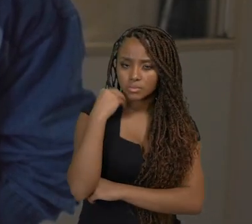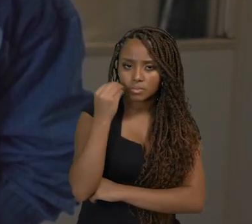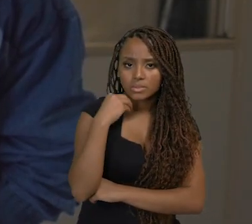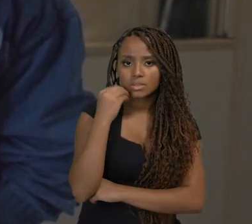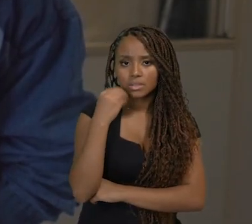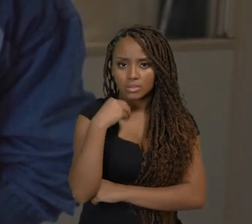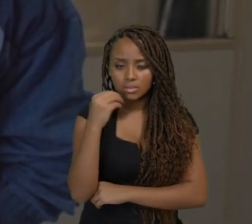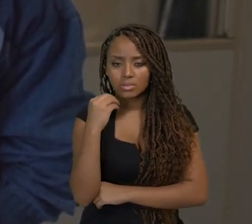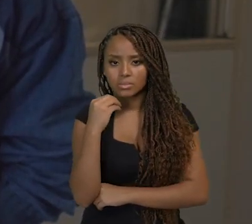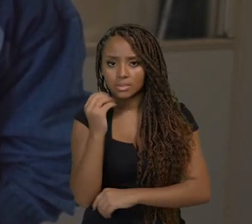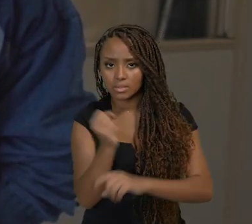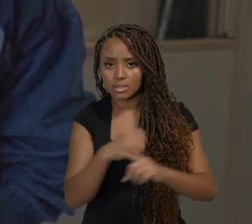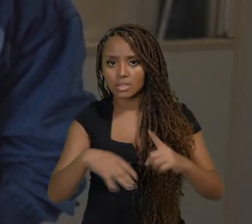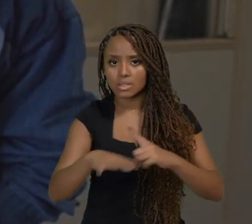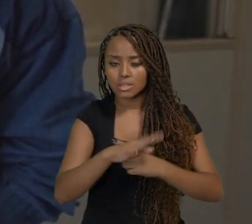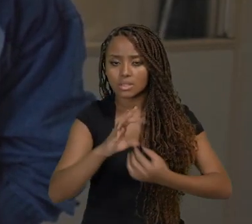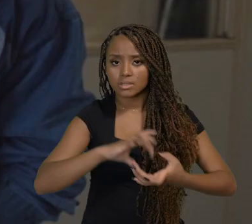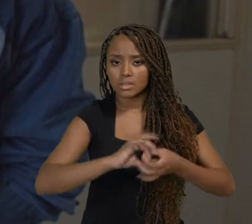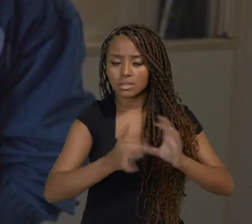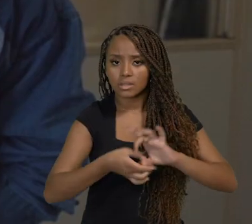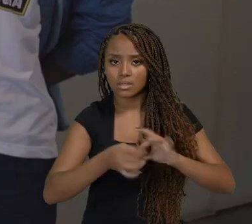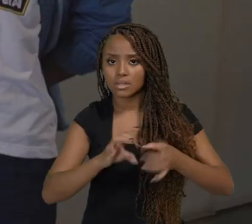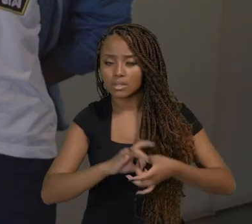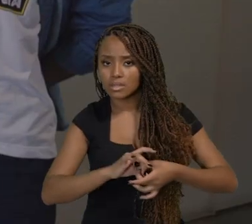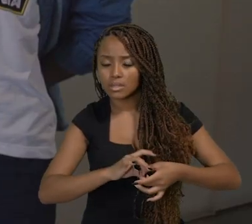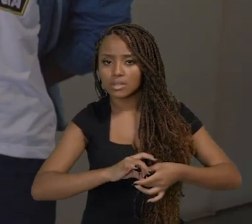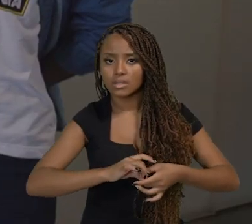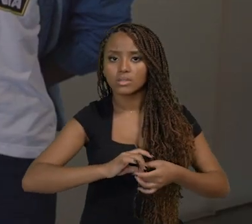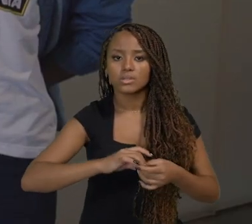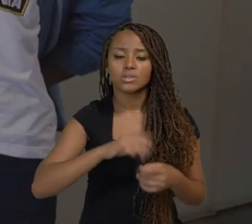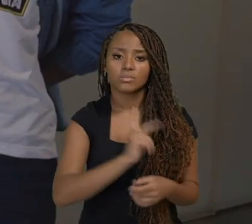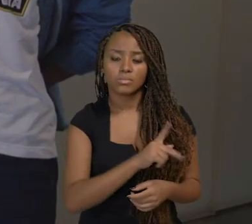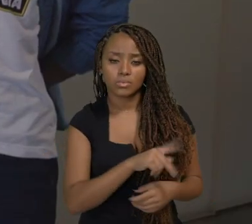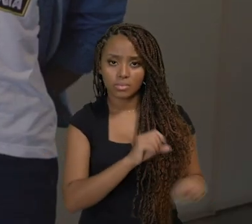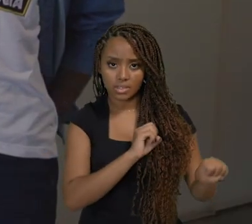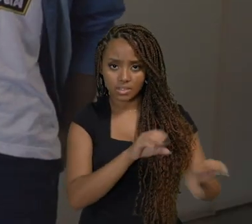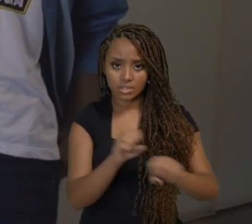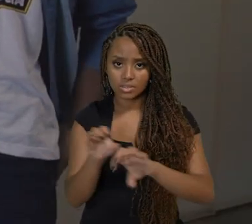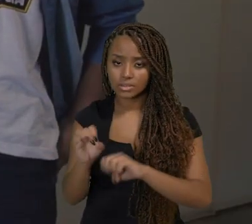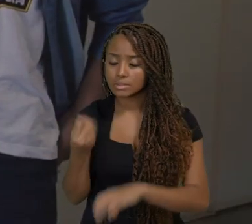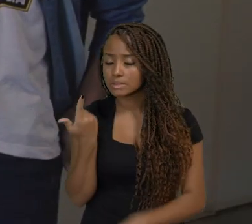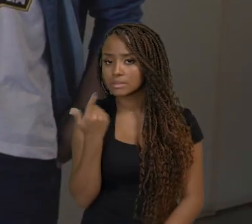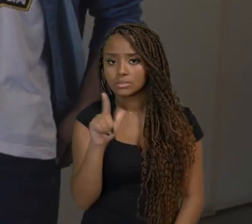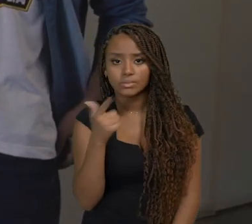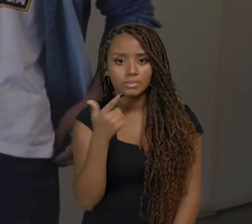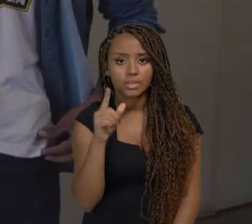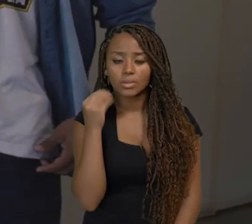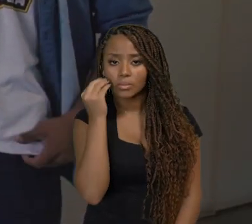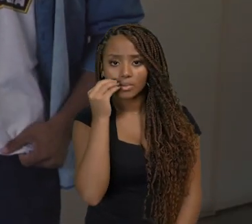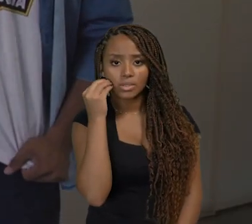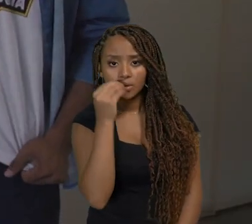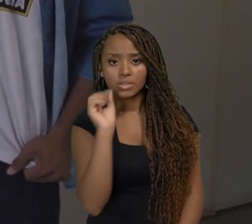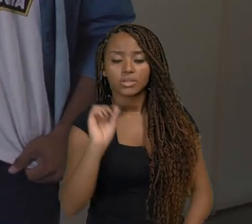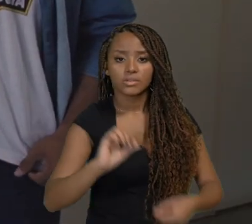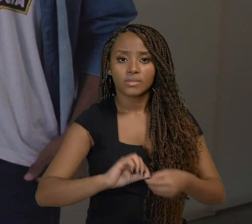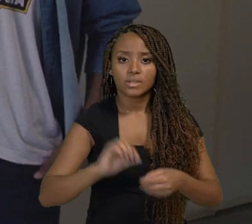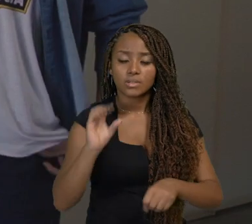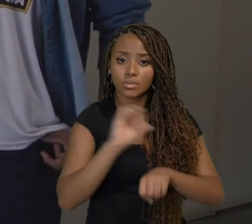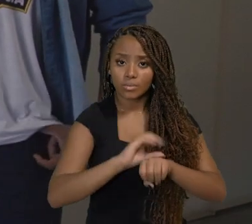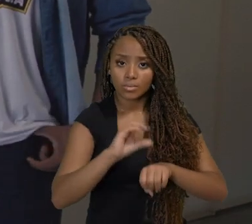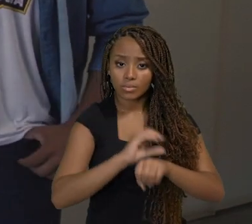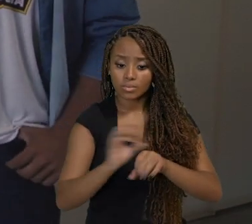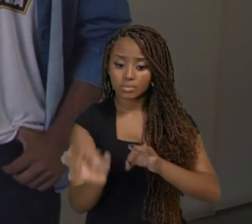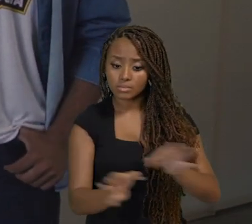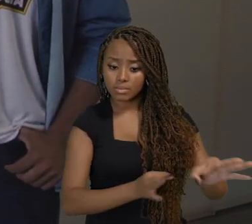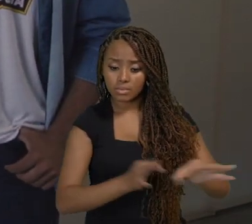economicamente sócio-vulneráveis da rede pública de ensino, eles não teriam a oportunidade de fazer um curso preparatório para o